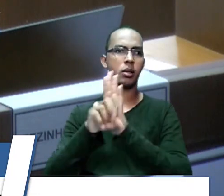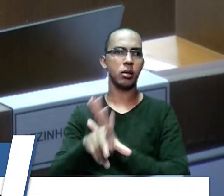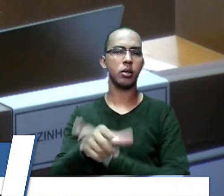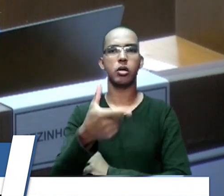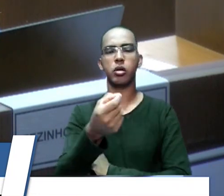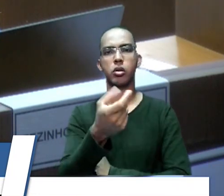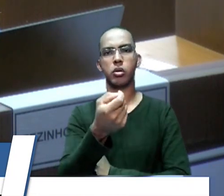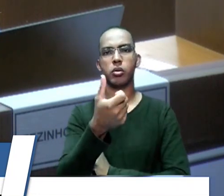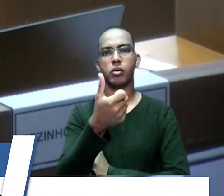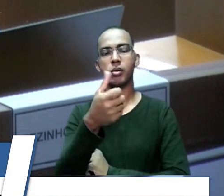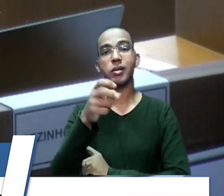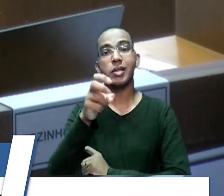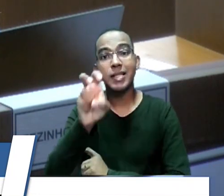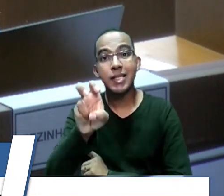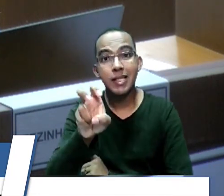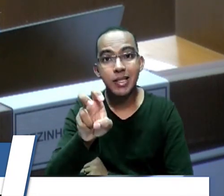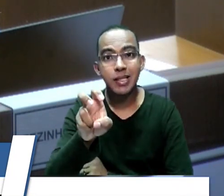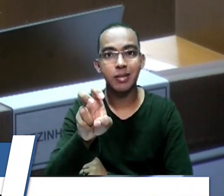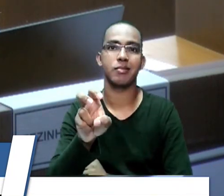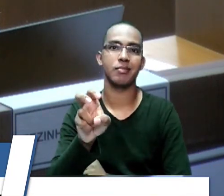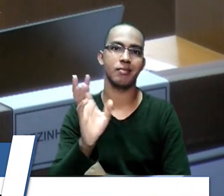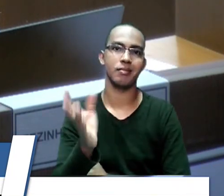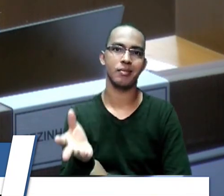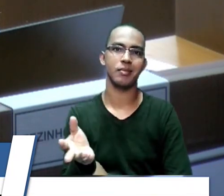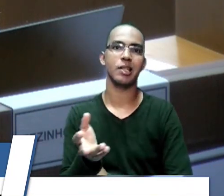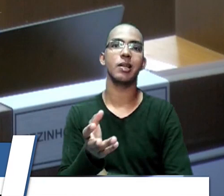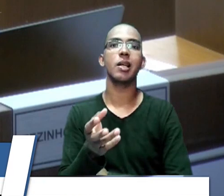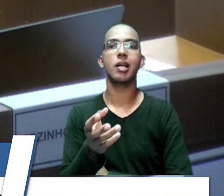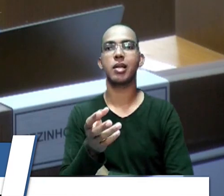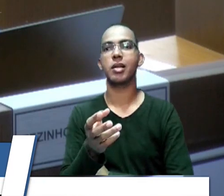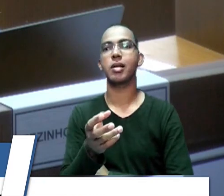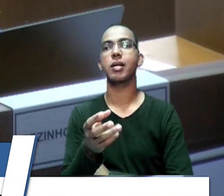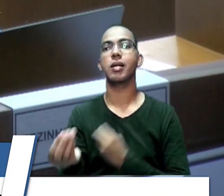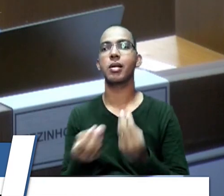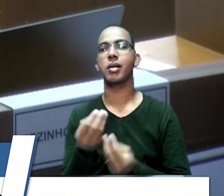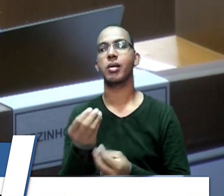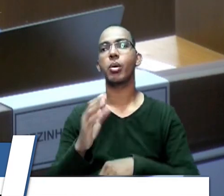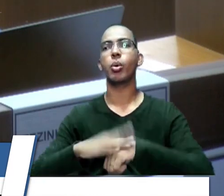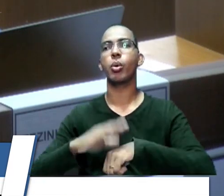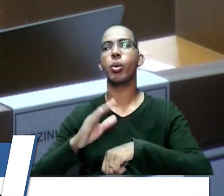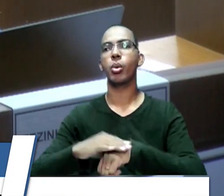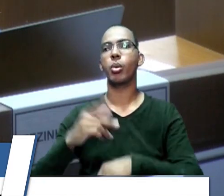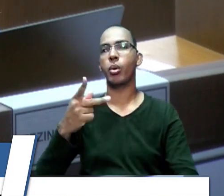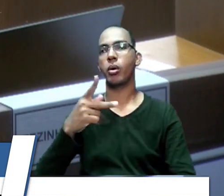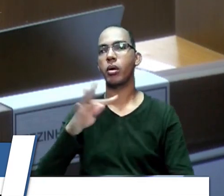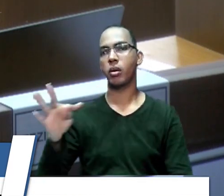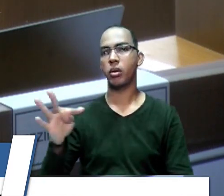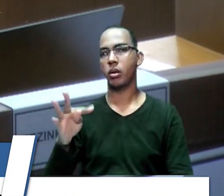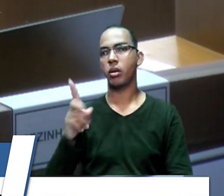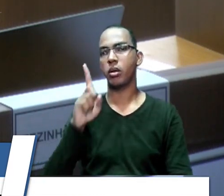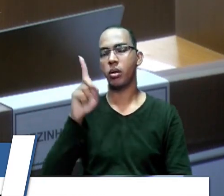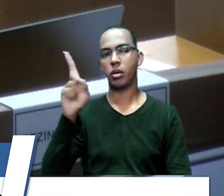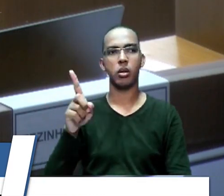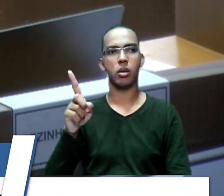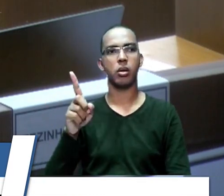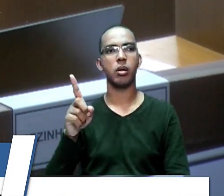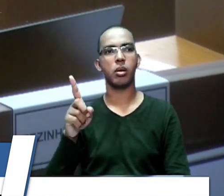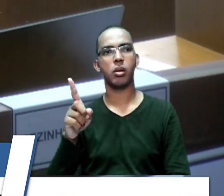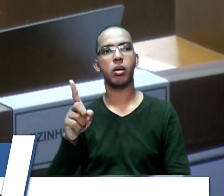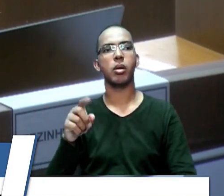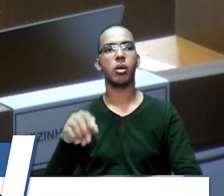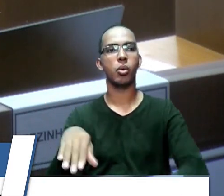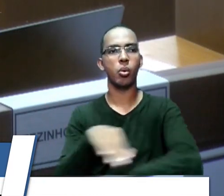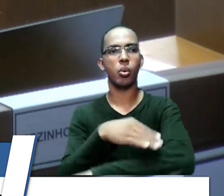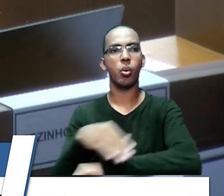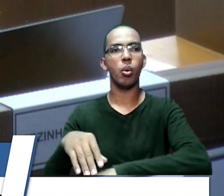2005. Inclusive, Deus que é da época do PT, aquela vossoroca, era uma vossoroca que foi feita todas